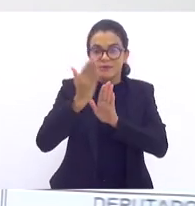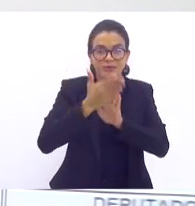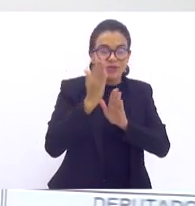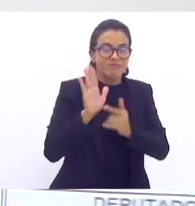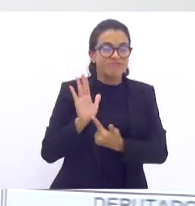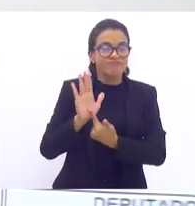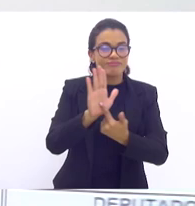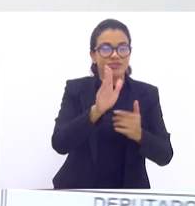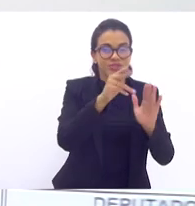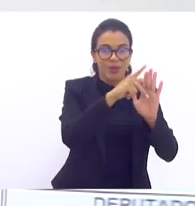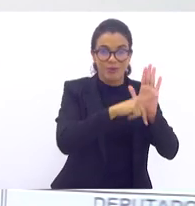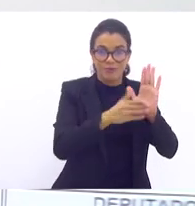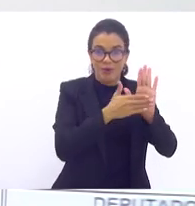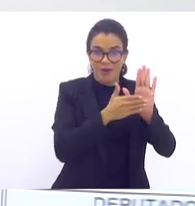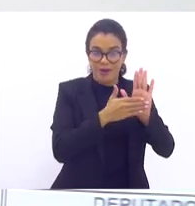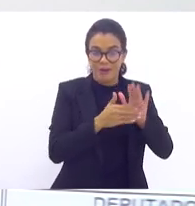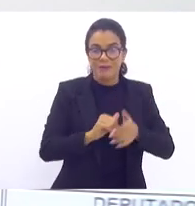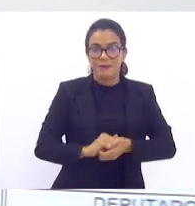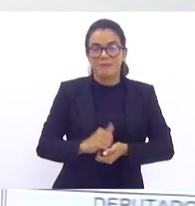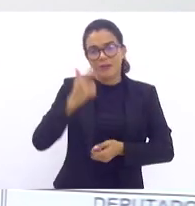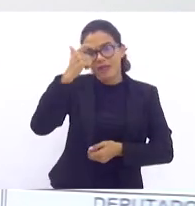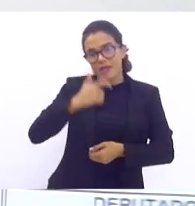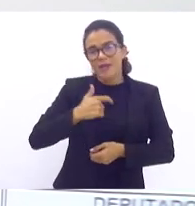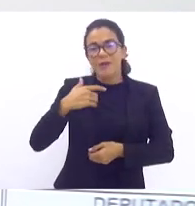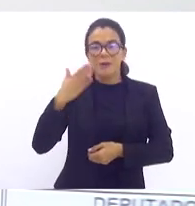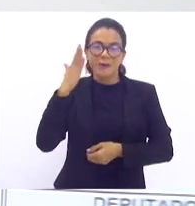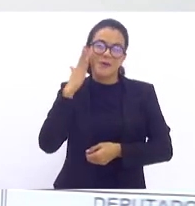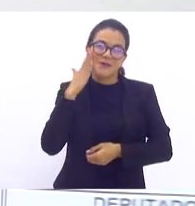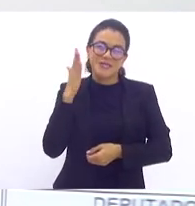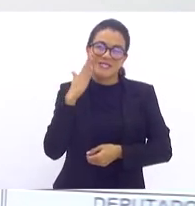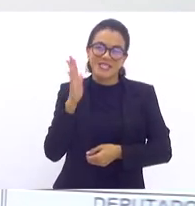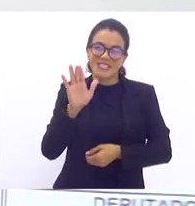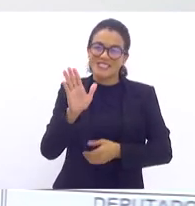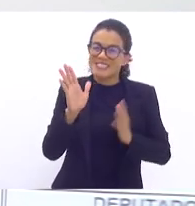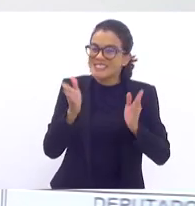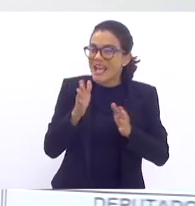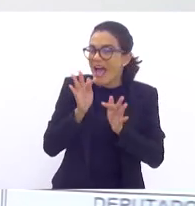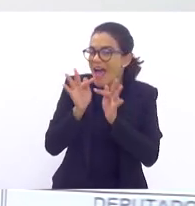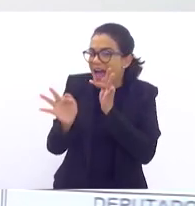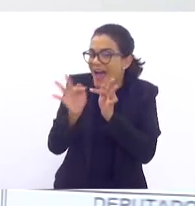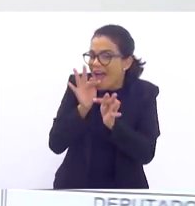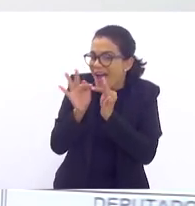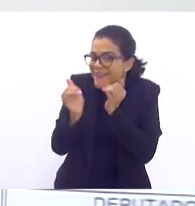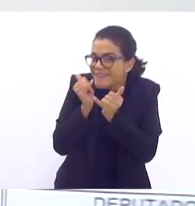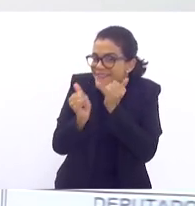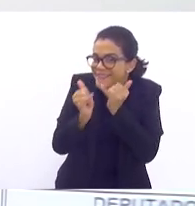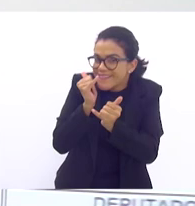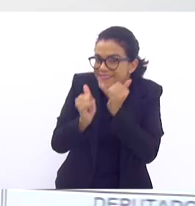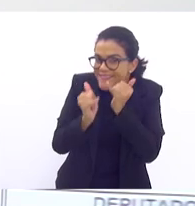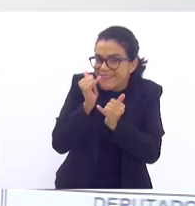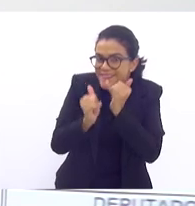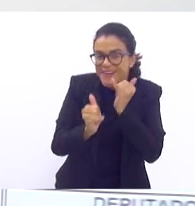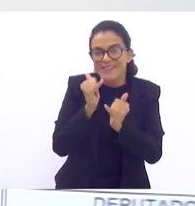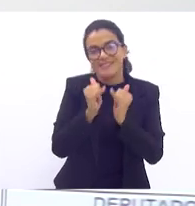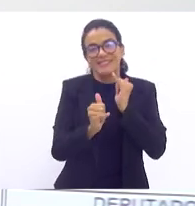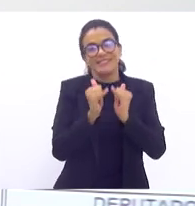exatamente porque eu sei já tô recebendo aqui na no fuxiqueirozinho aqui né